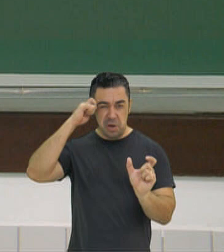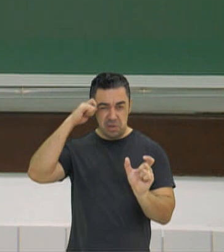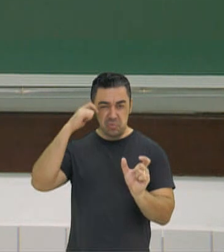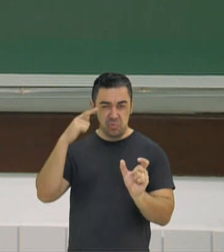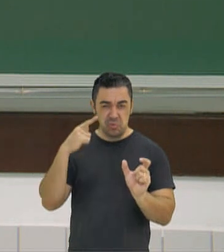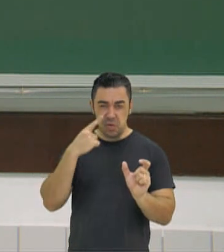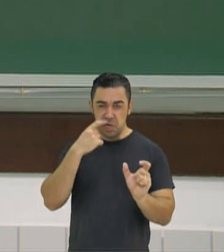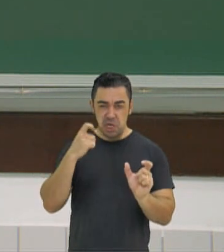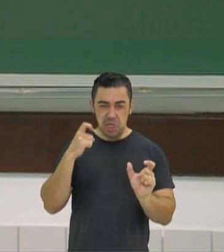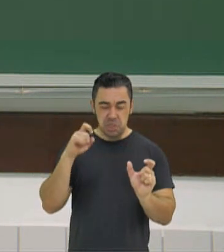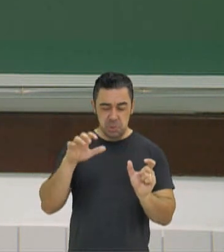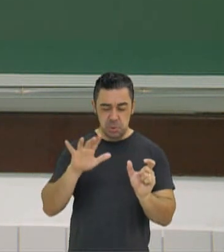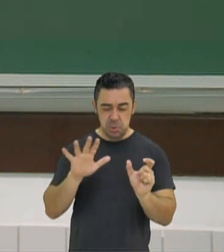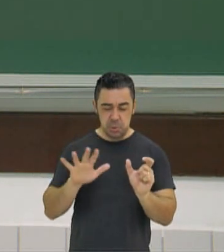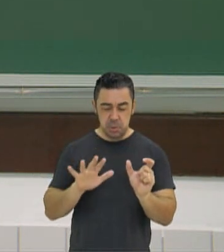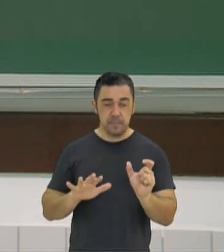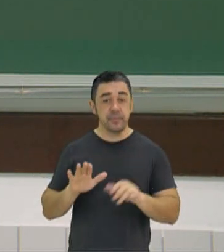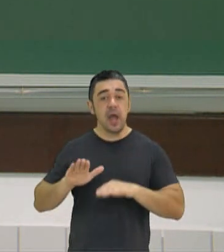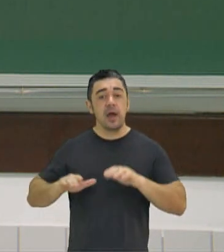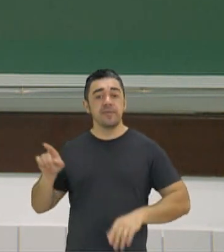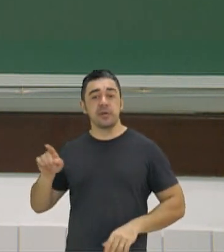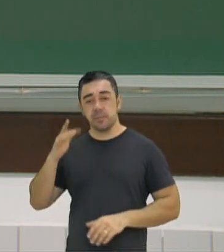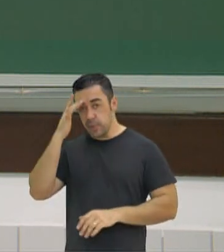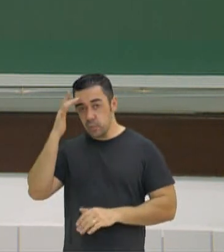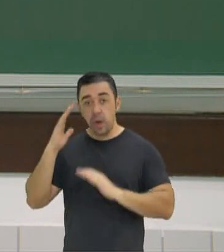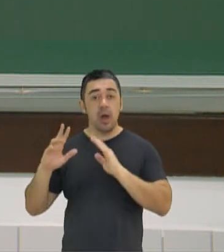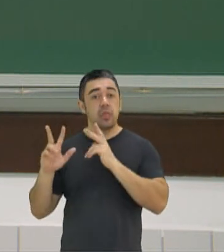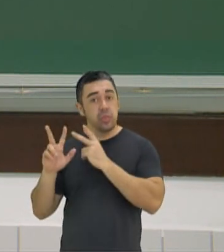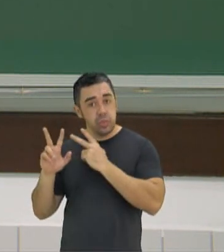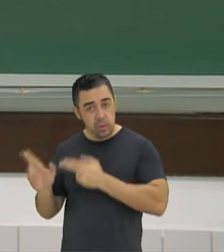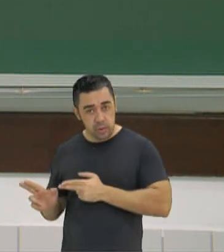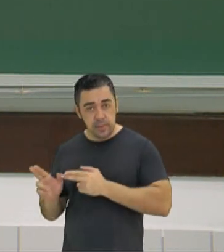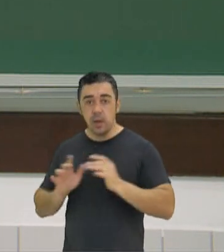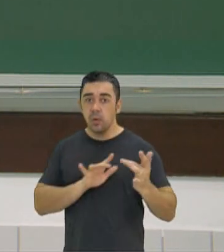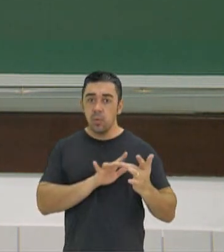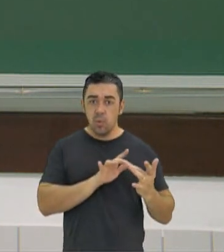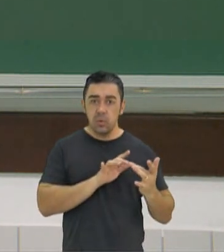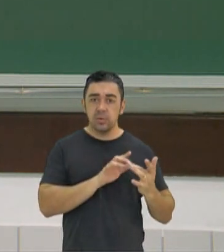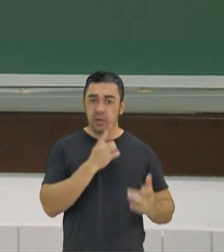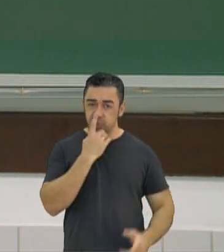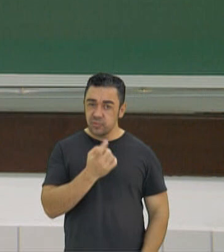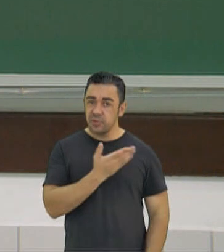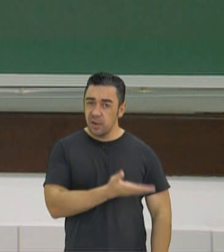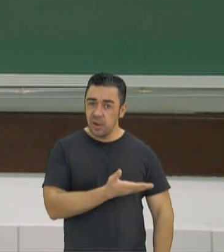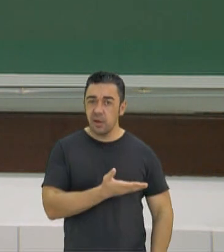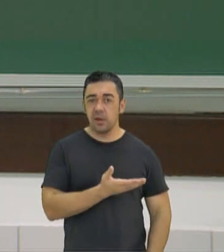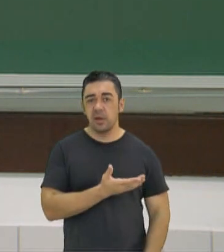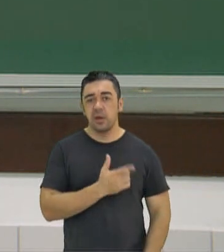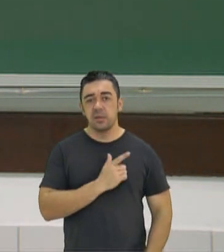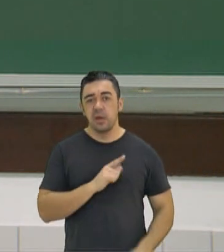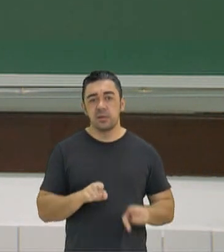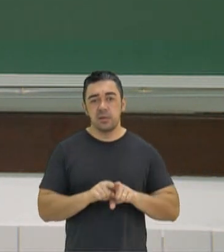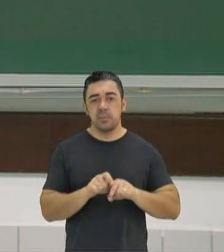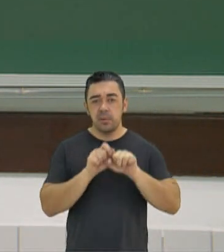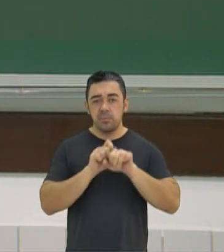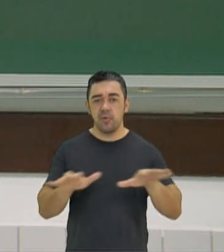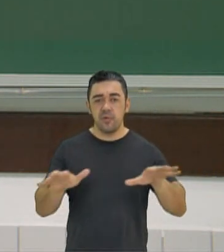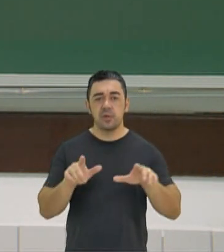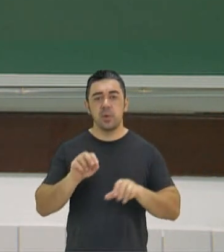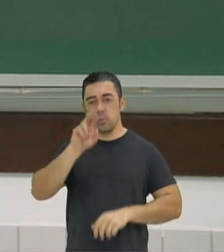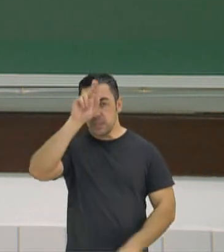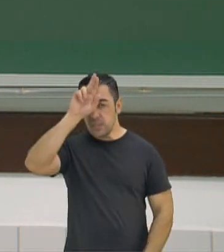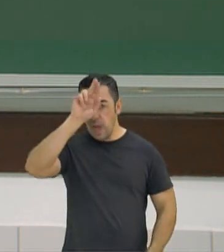vezes algumas delas dormiam até nas proximidades, tendo contato direto com o churume, e obviamente a proliferação de